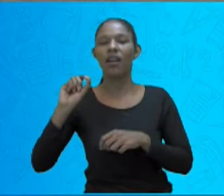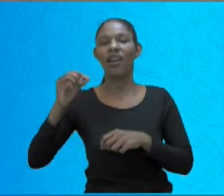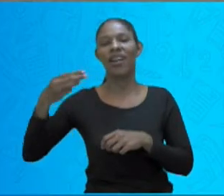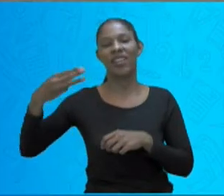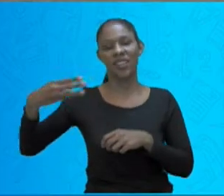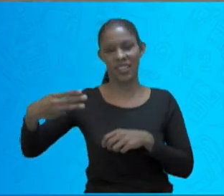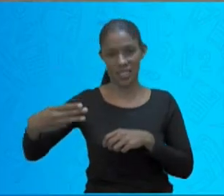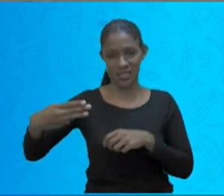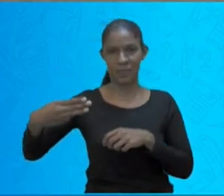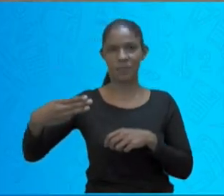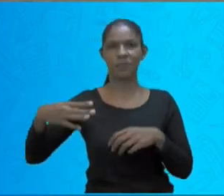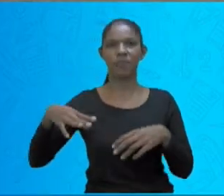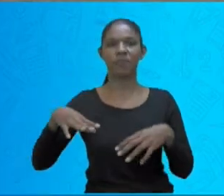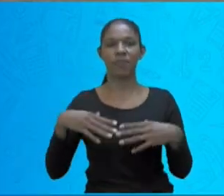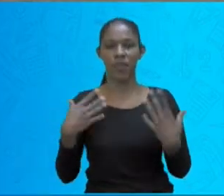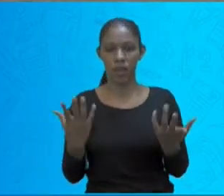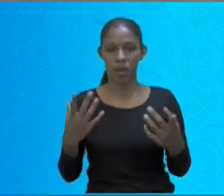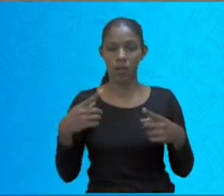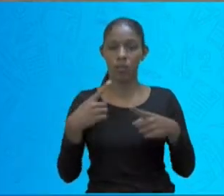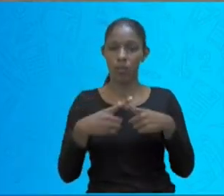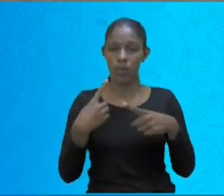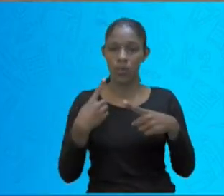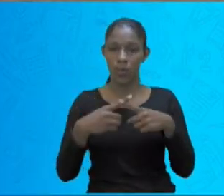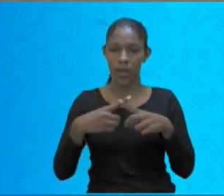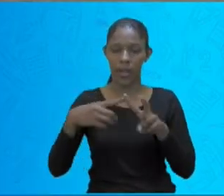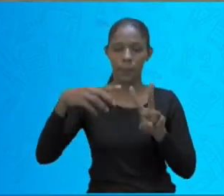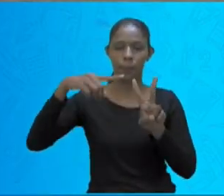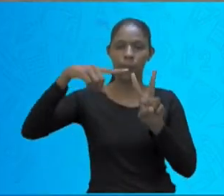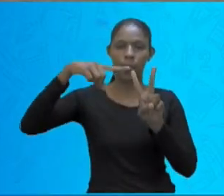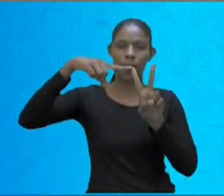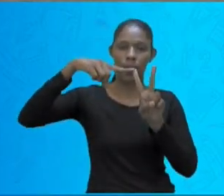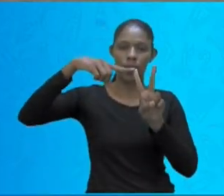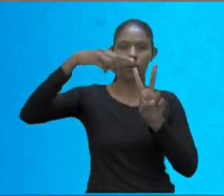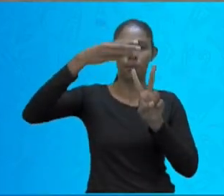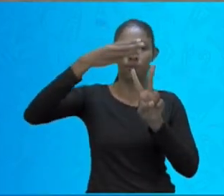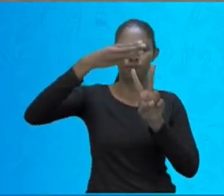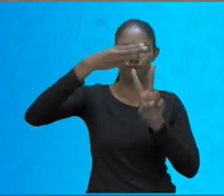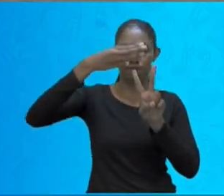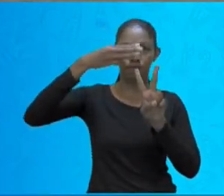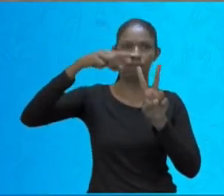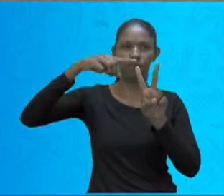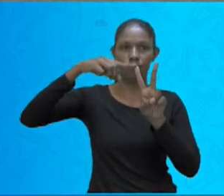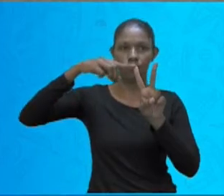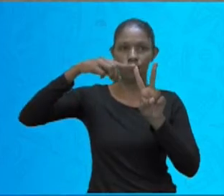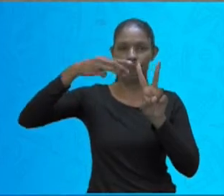27 é igual a 3, porque 3 elevado ao cubo é 27.